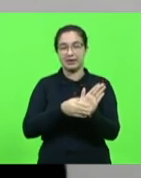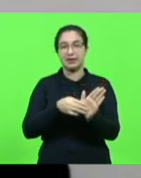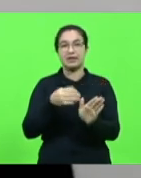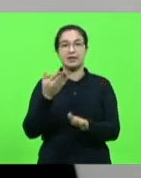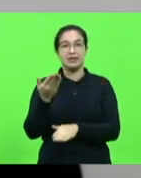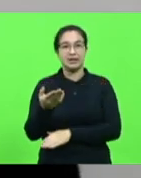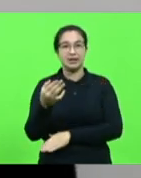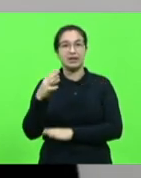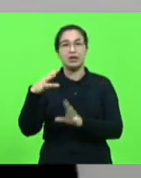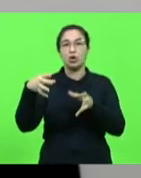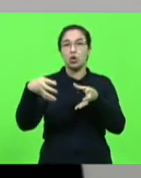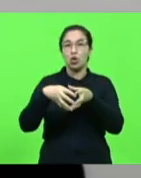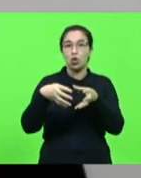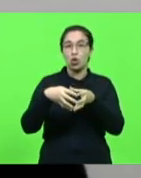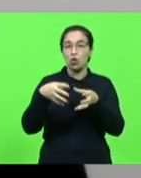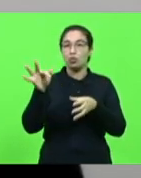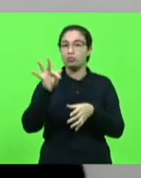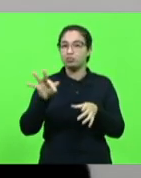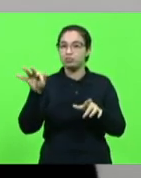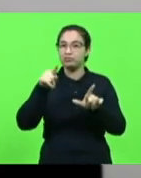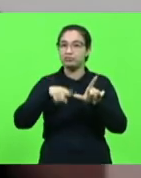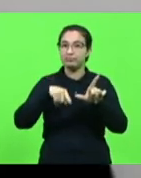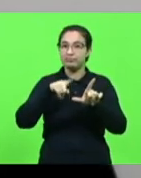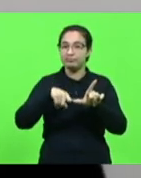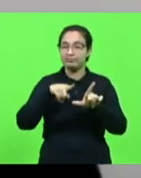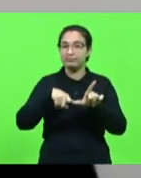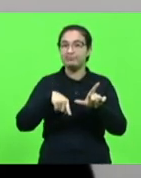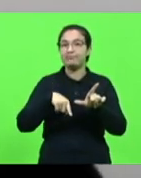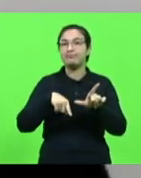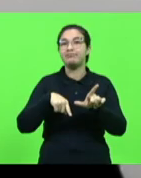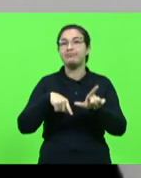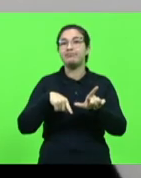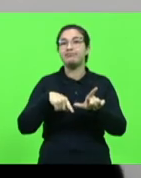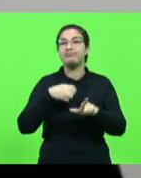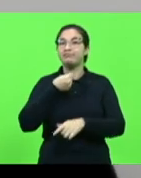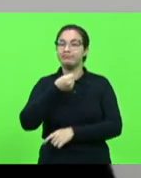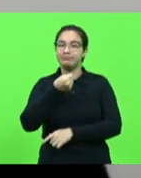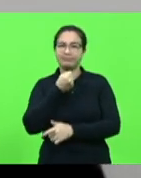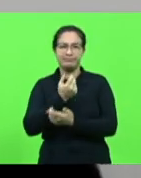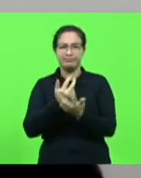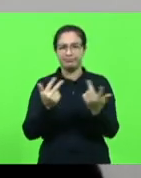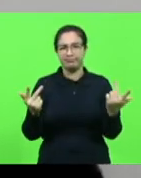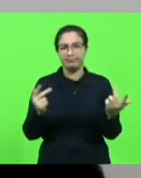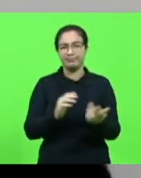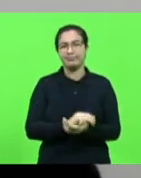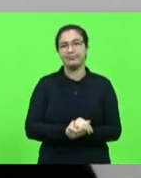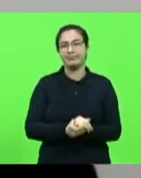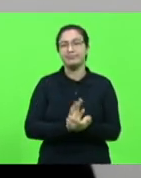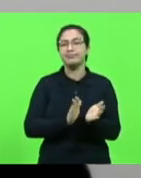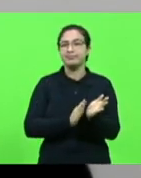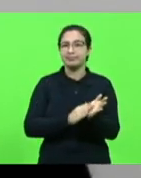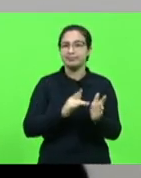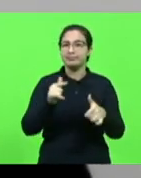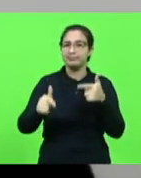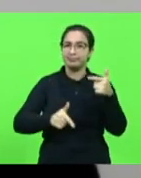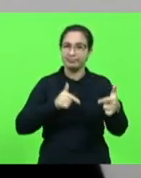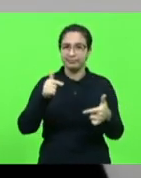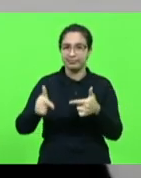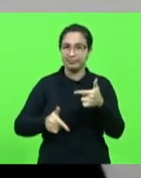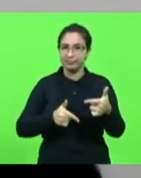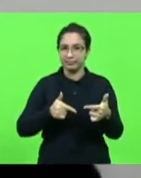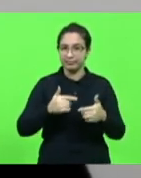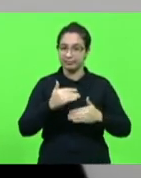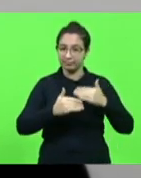Moacir Pereira, sua equipe, a Academia Catarinense de Letras, de Imprensa, enfim. Parabéns por esse trabalho que está sendo desenvolvido